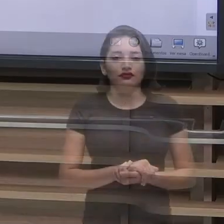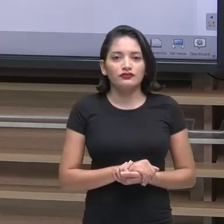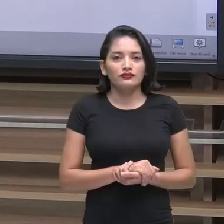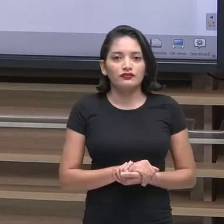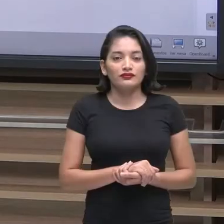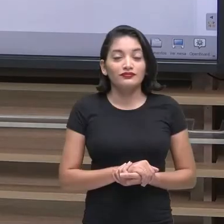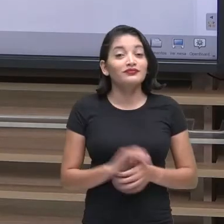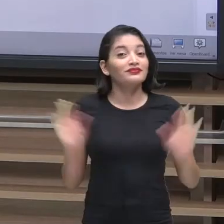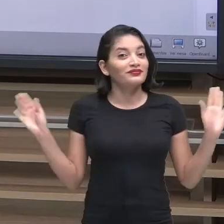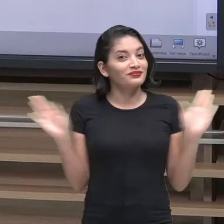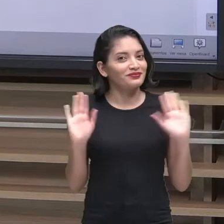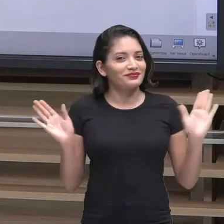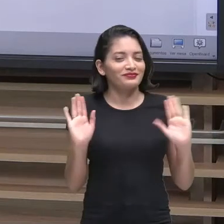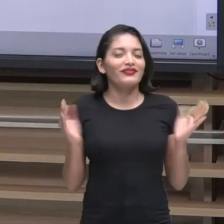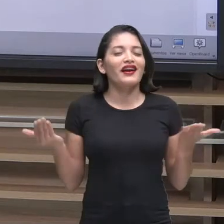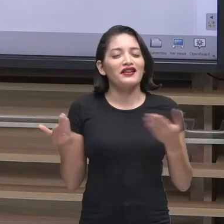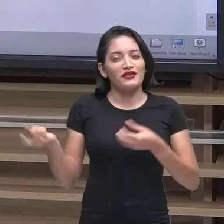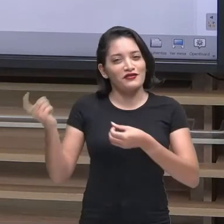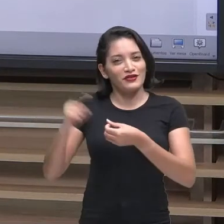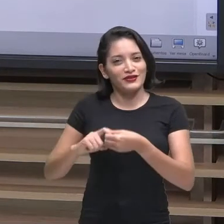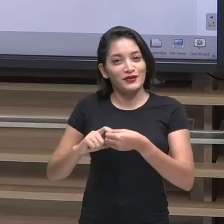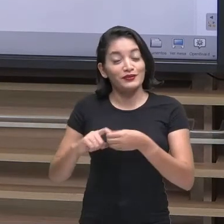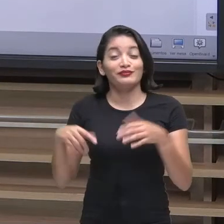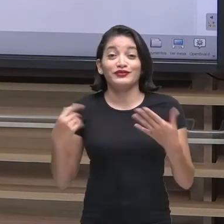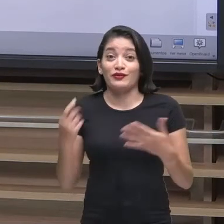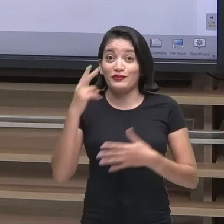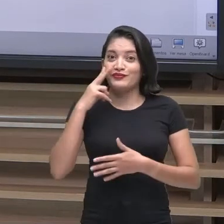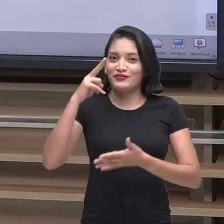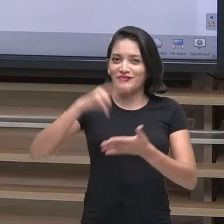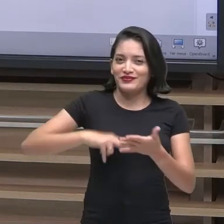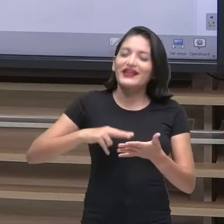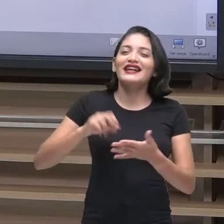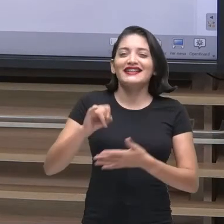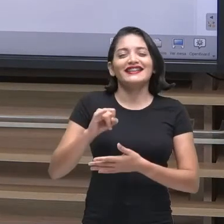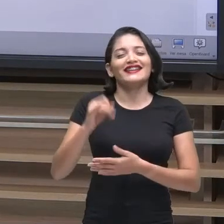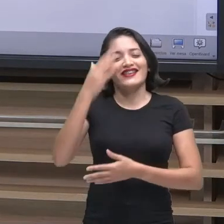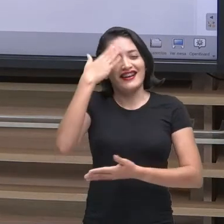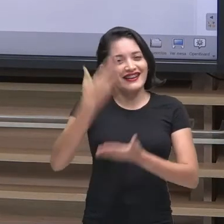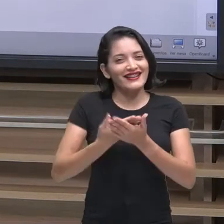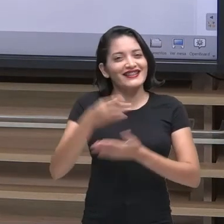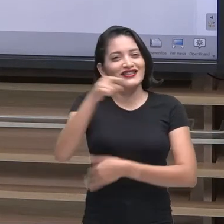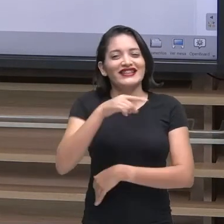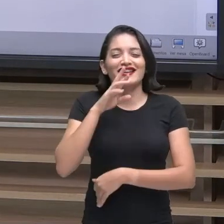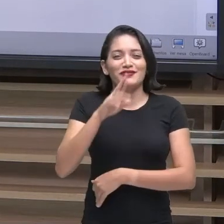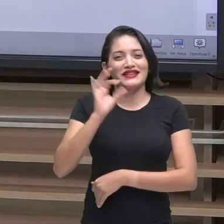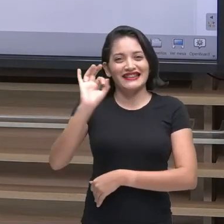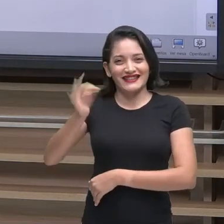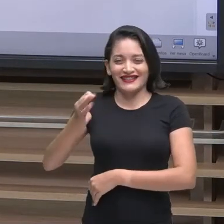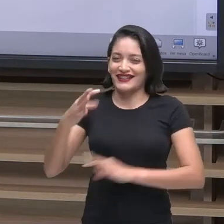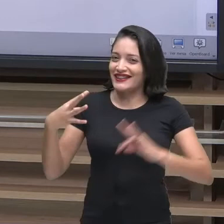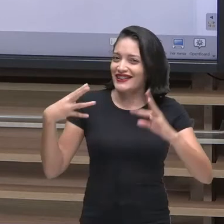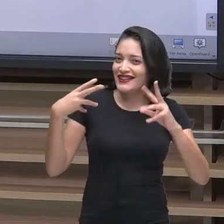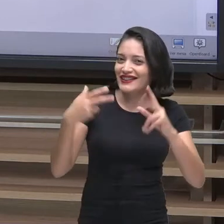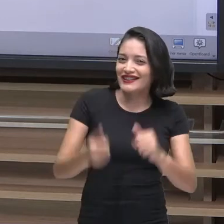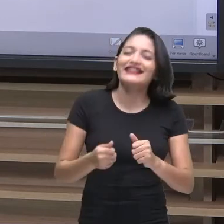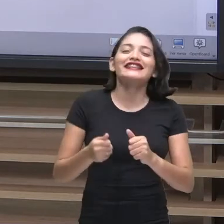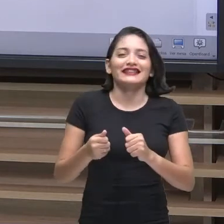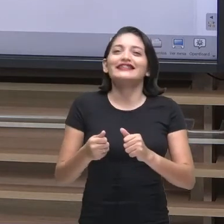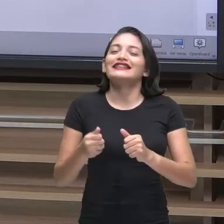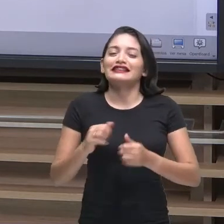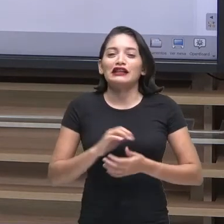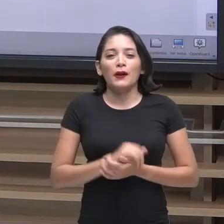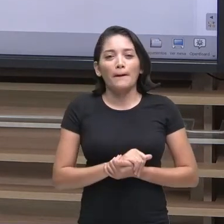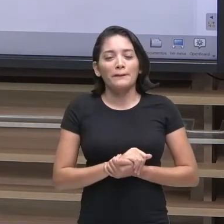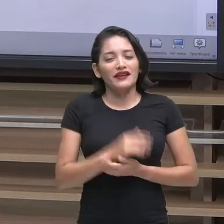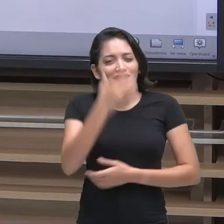hello again E aí vamos conferir tenho certeza que vocês acertaram todas né por nossos super Easy